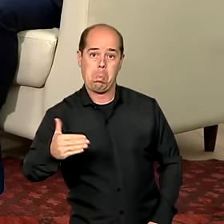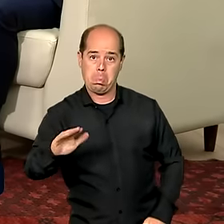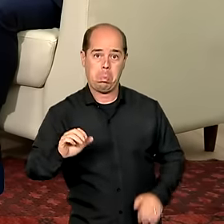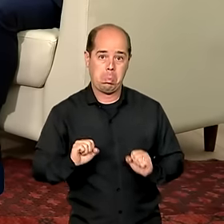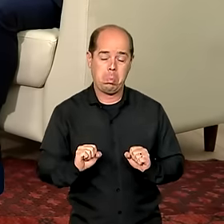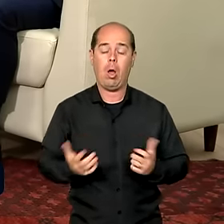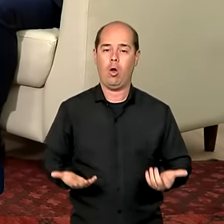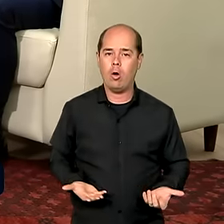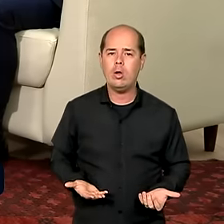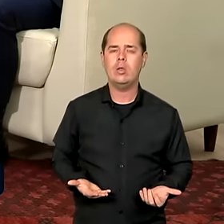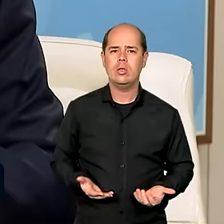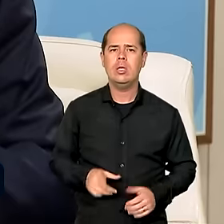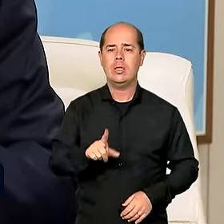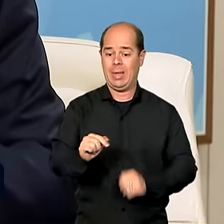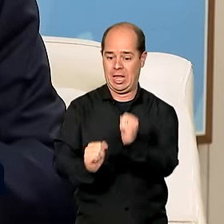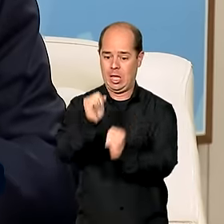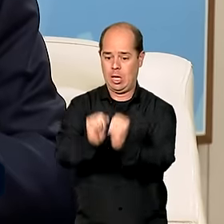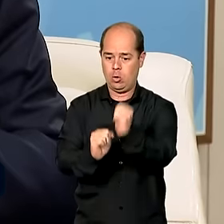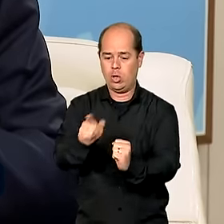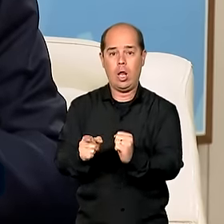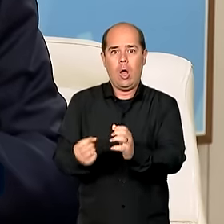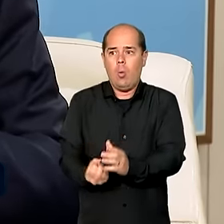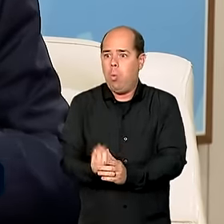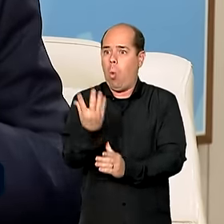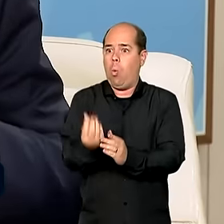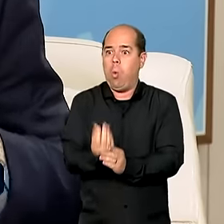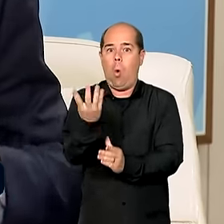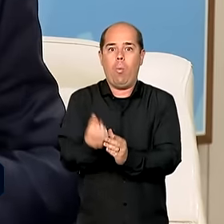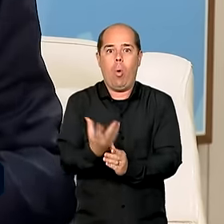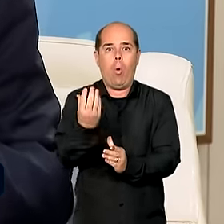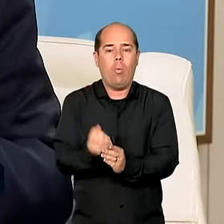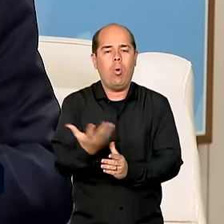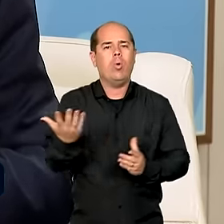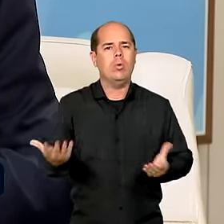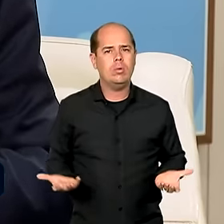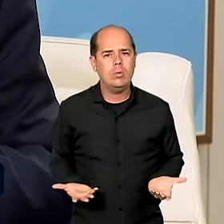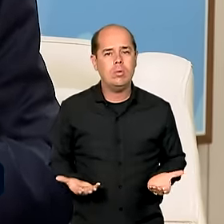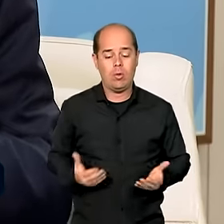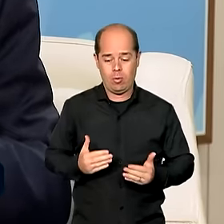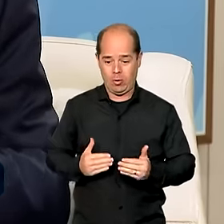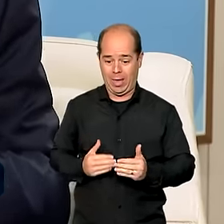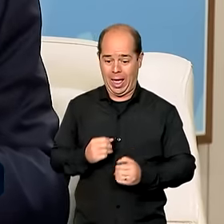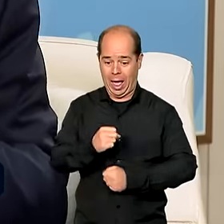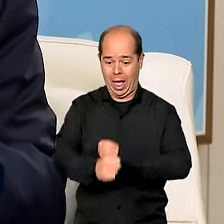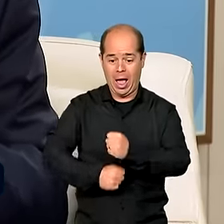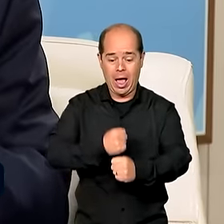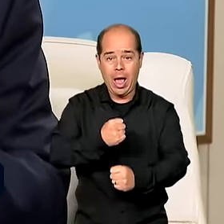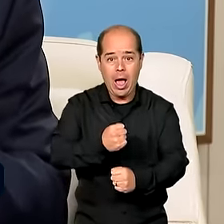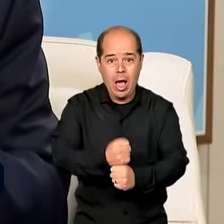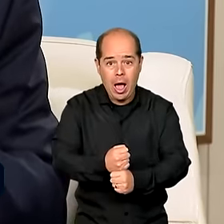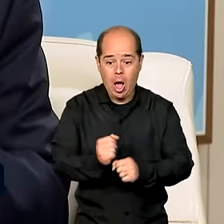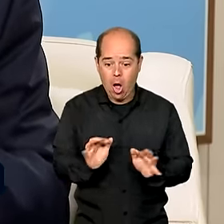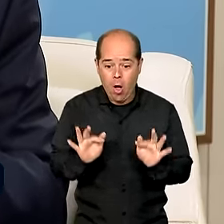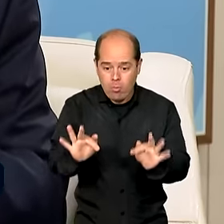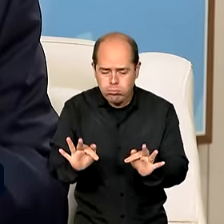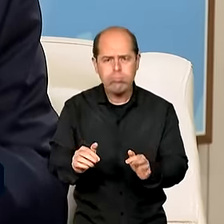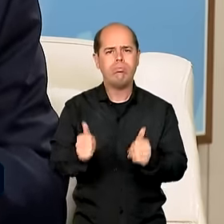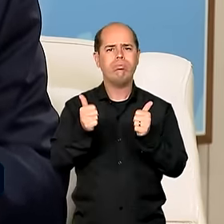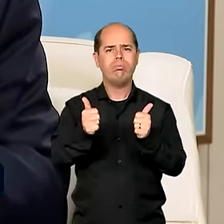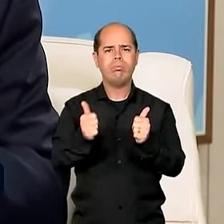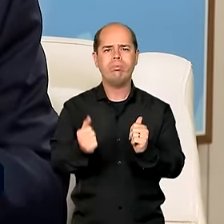mais produtividade Então acho que nós estamos Encerrando o ano bem inflação em